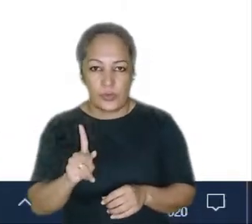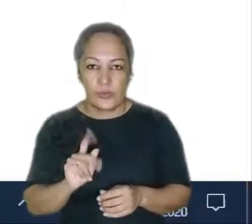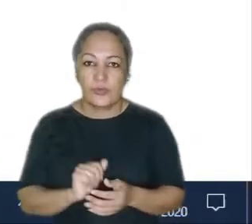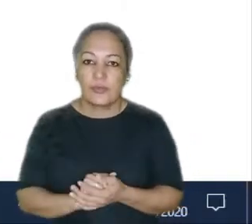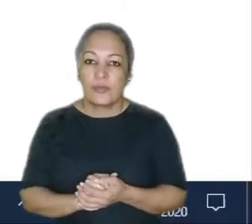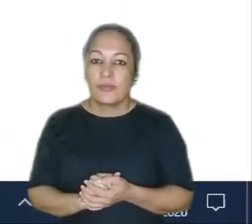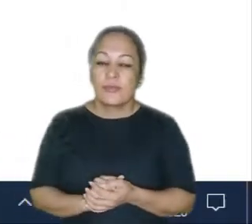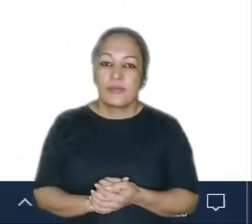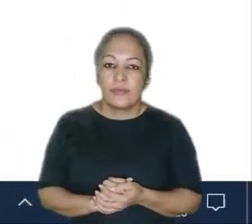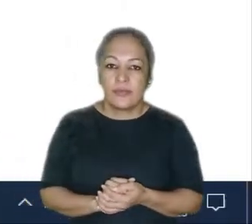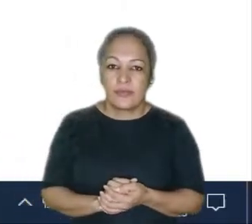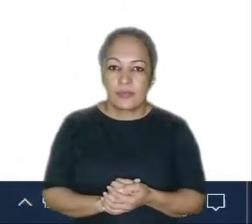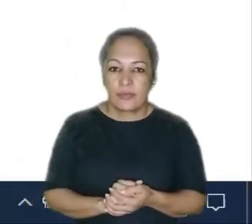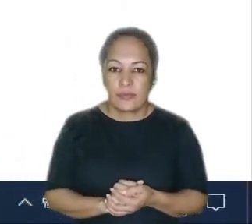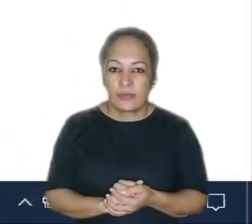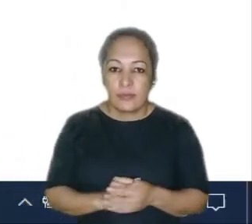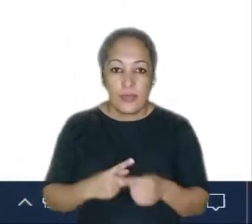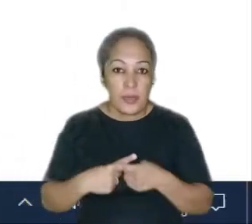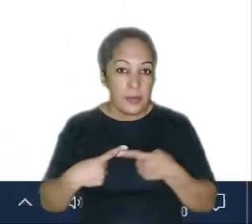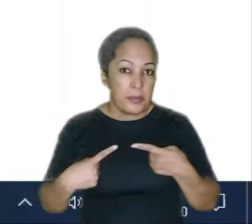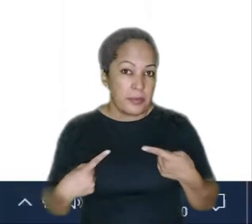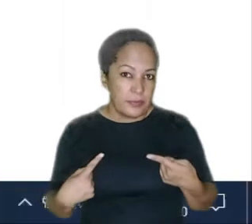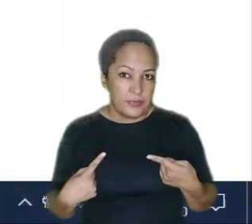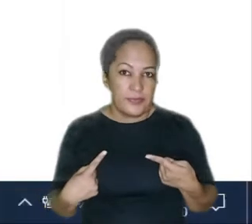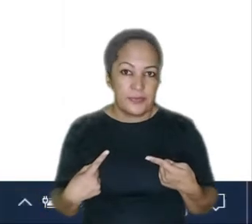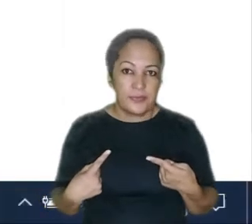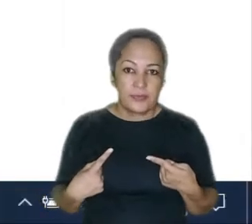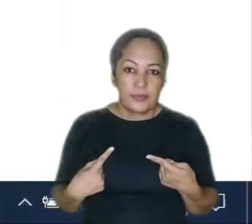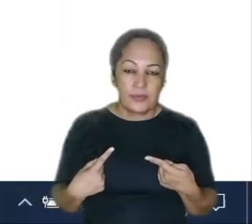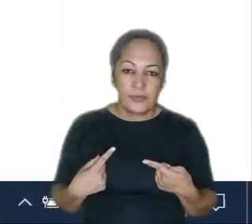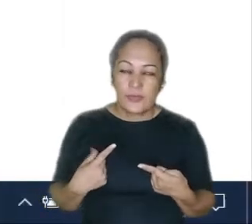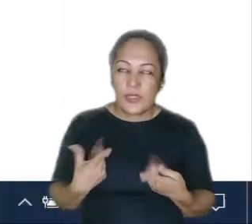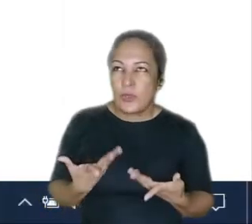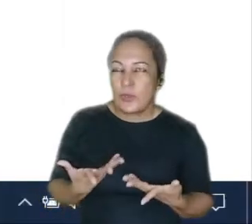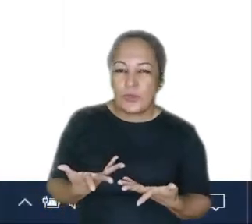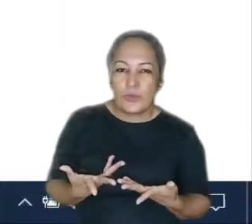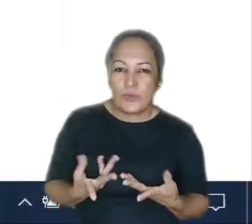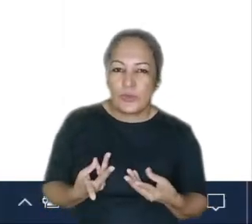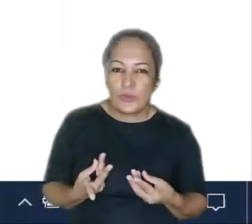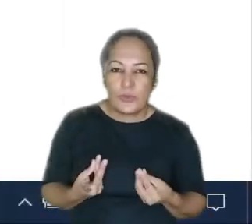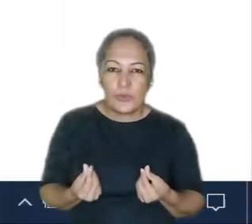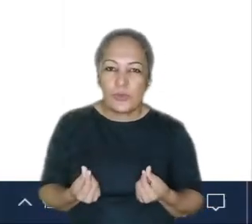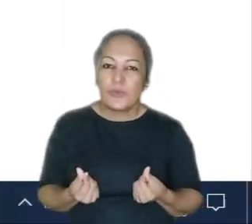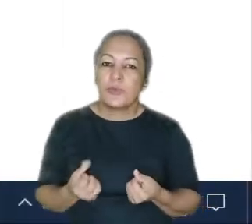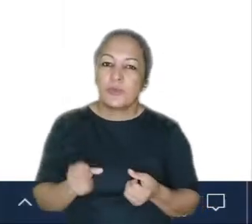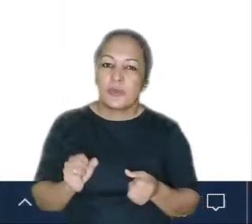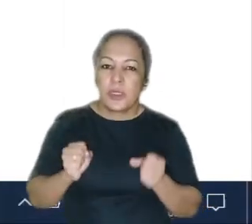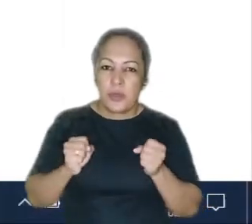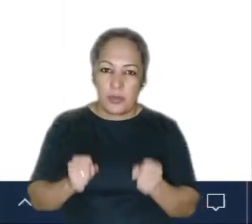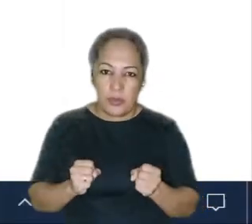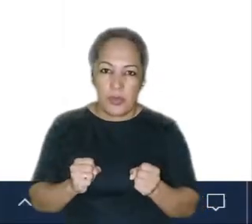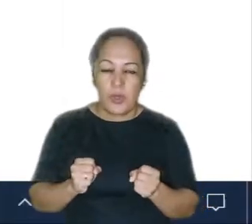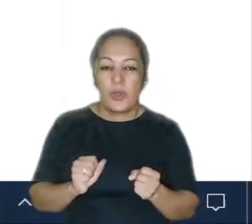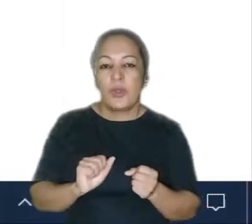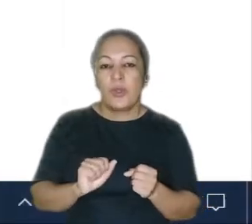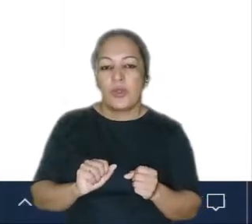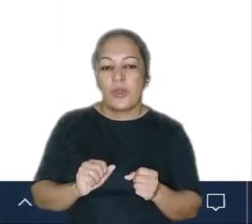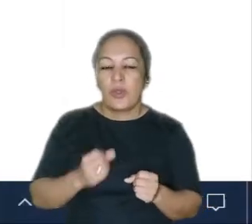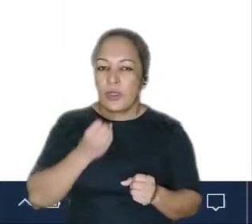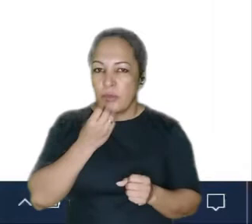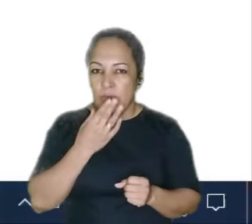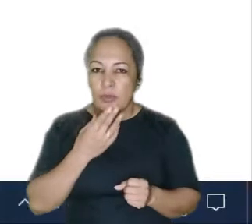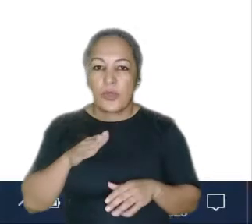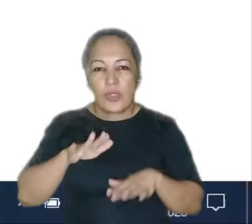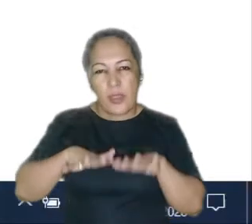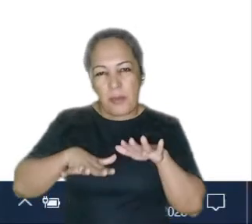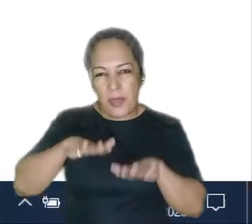Tá? Mas não tira nem um pouco o prestígio do Postgre. O Postgre, uma das vantagens dele é ser mais leve que o MySQL, por